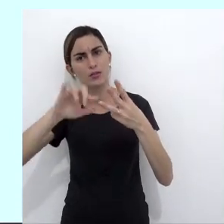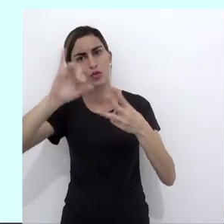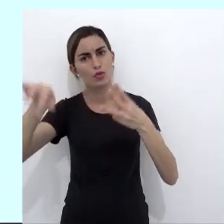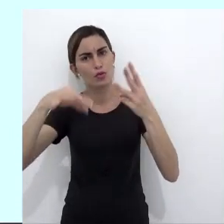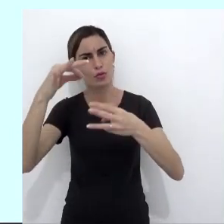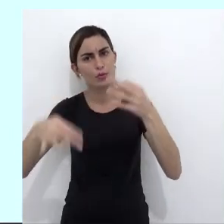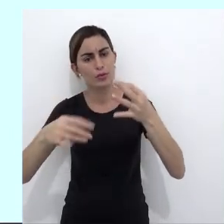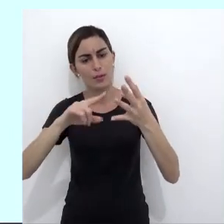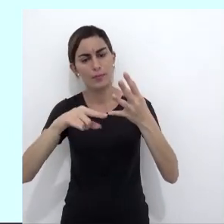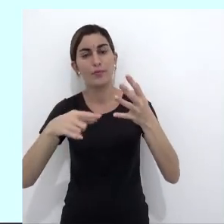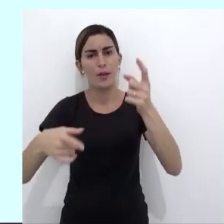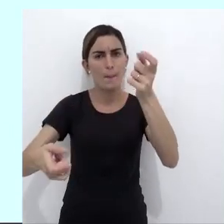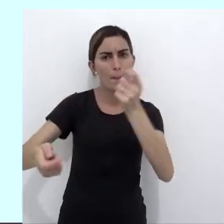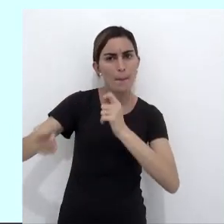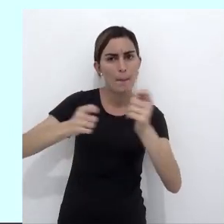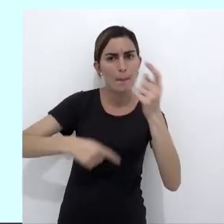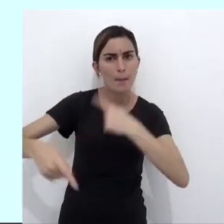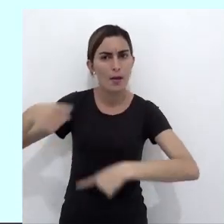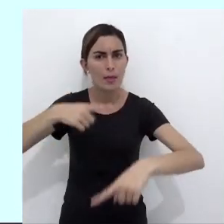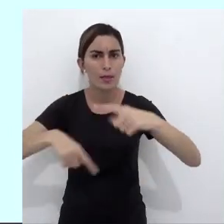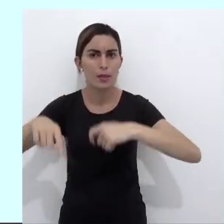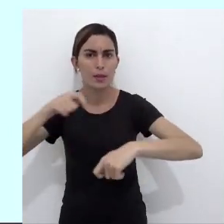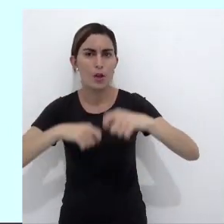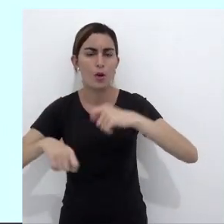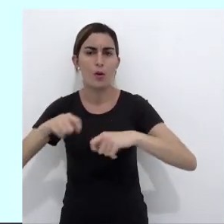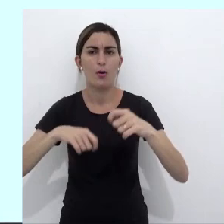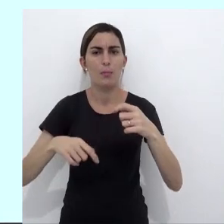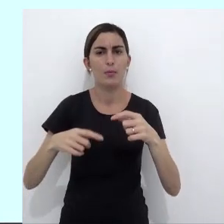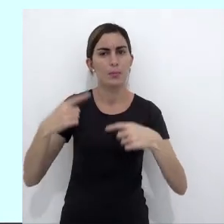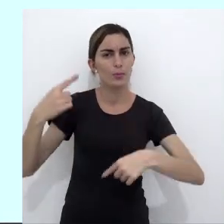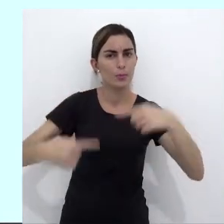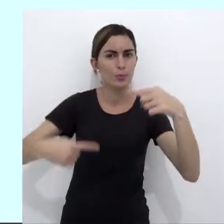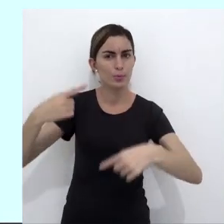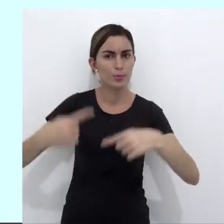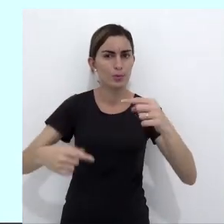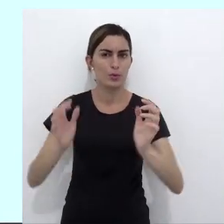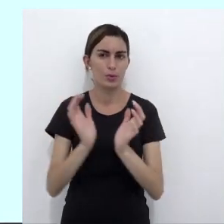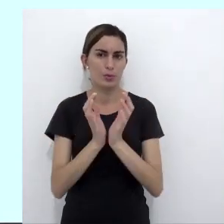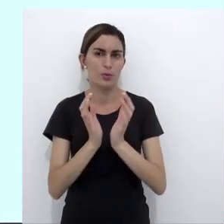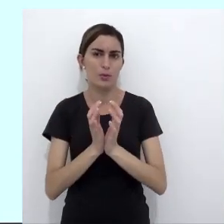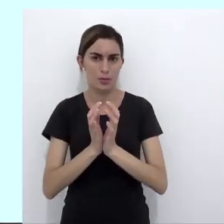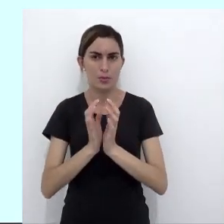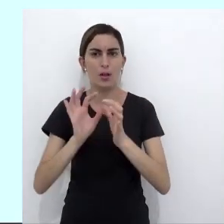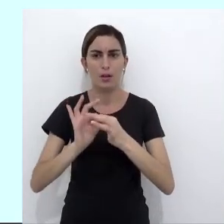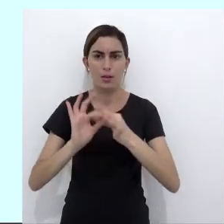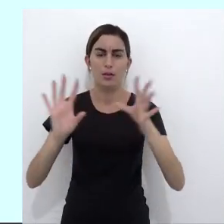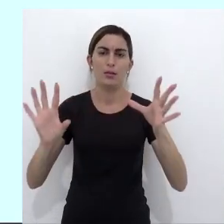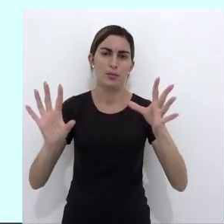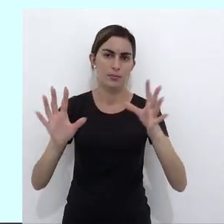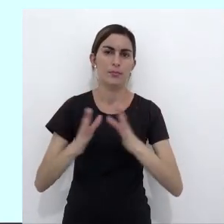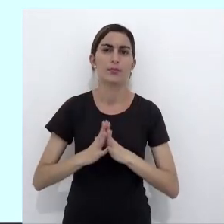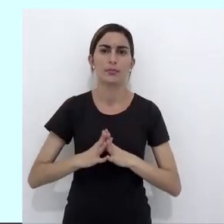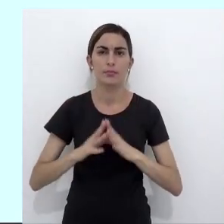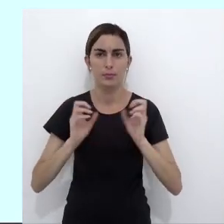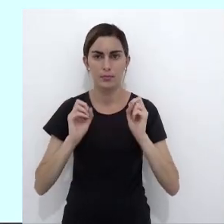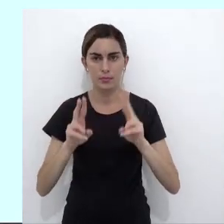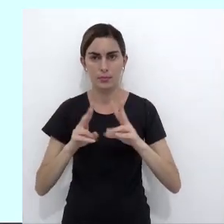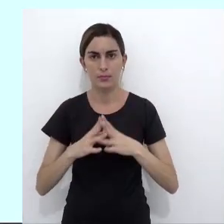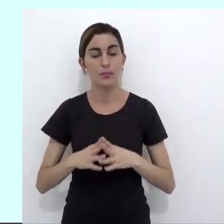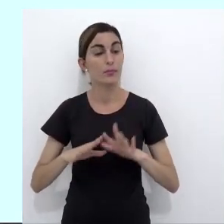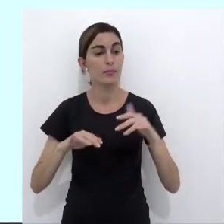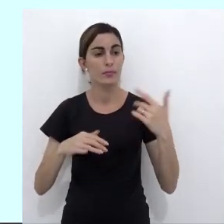uma manobra política liderada pelo Partido Liberal.